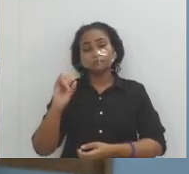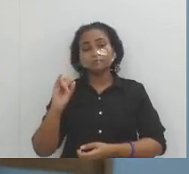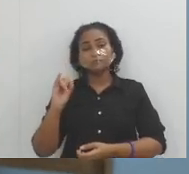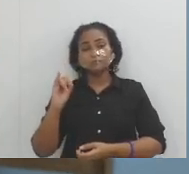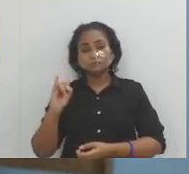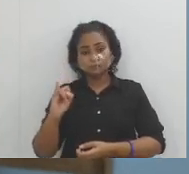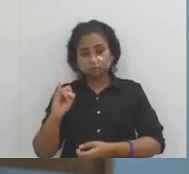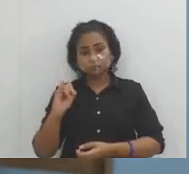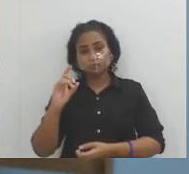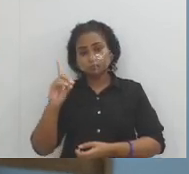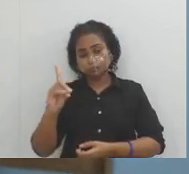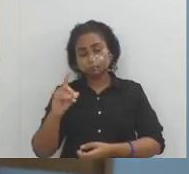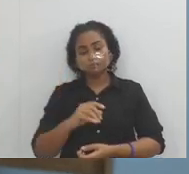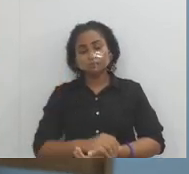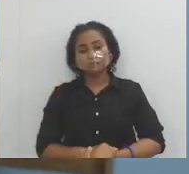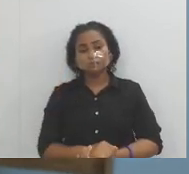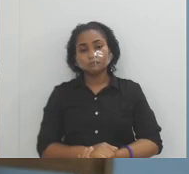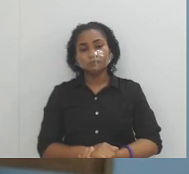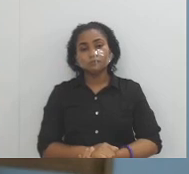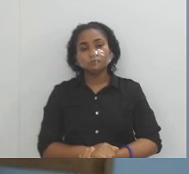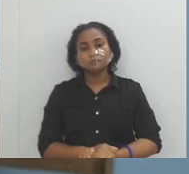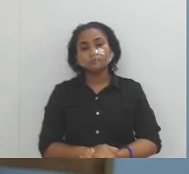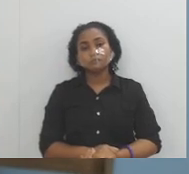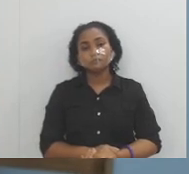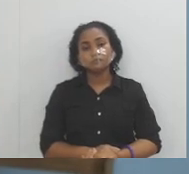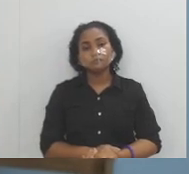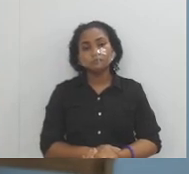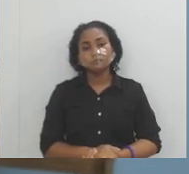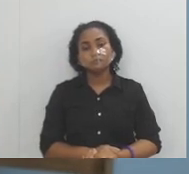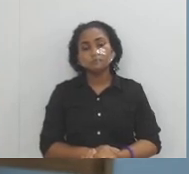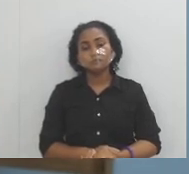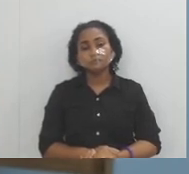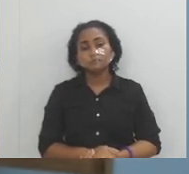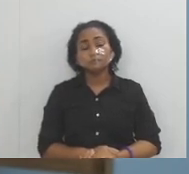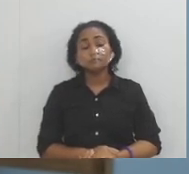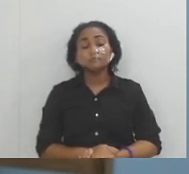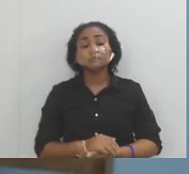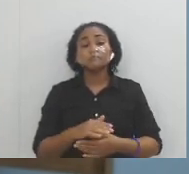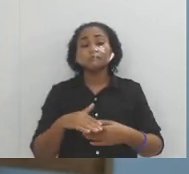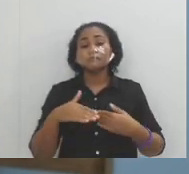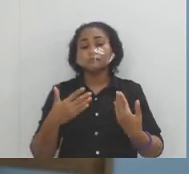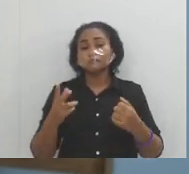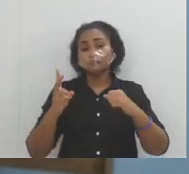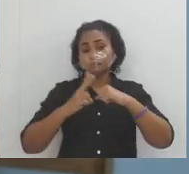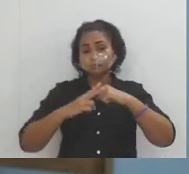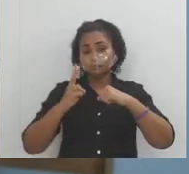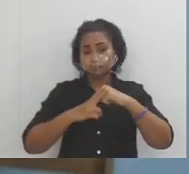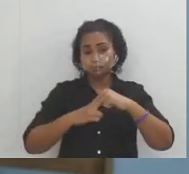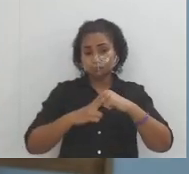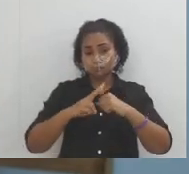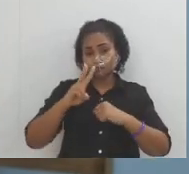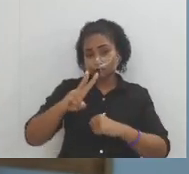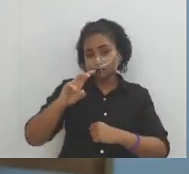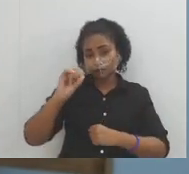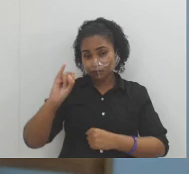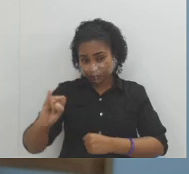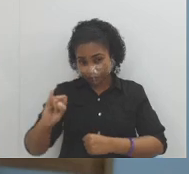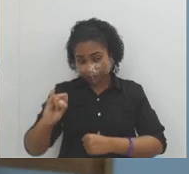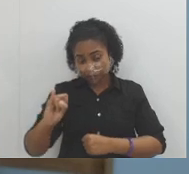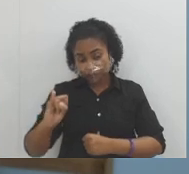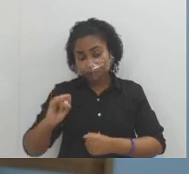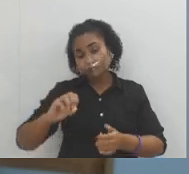transitivo direto e indireto. Esse verbo intransitivo é